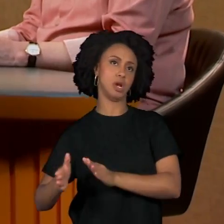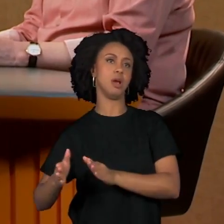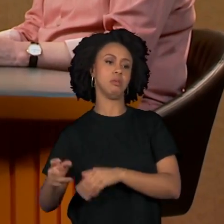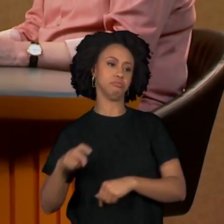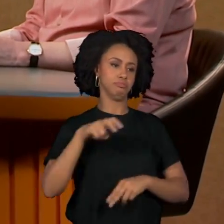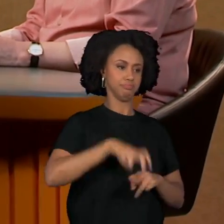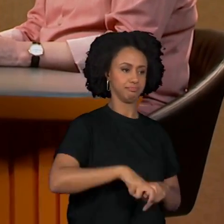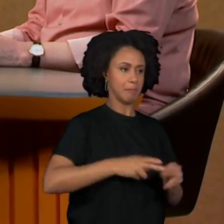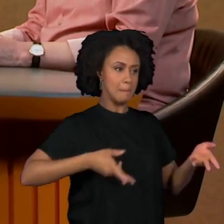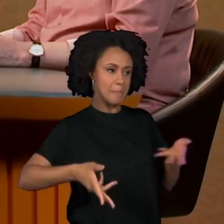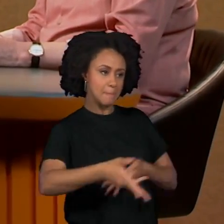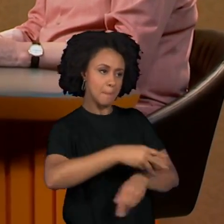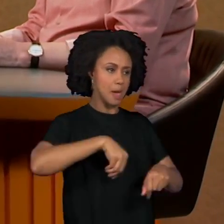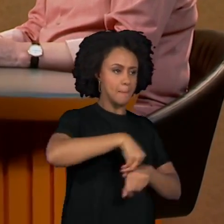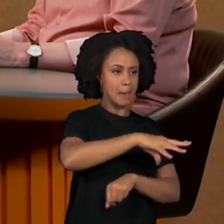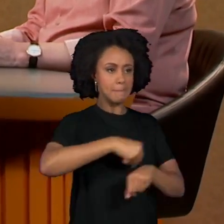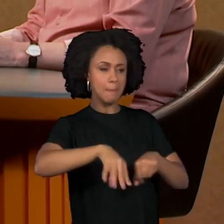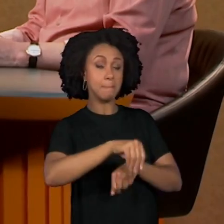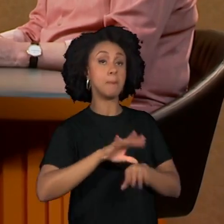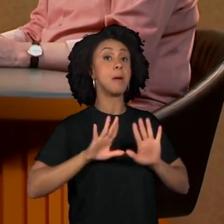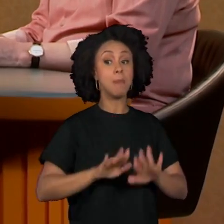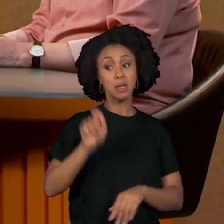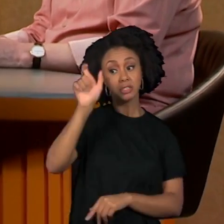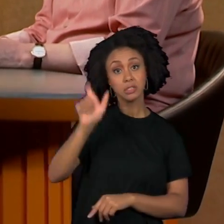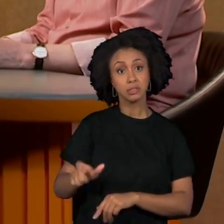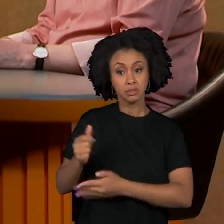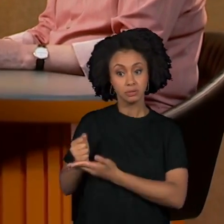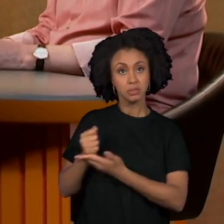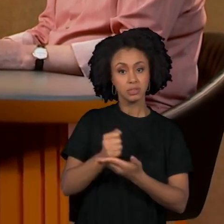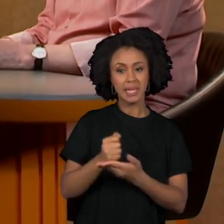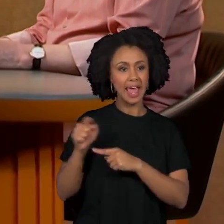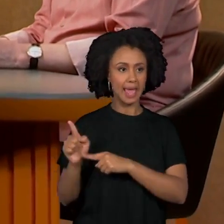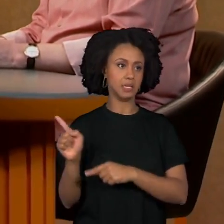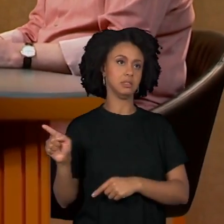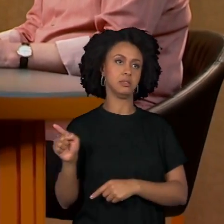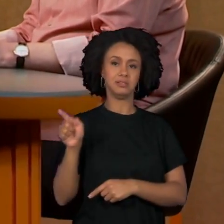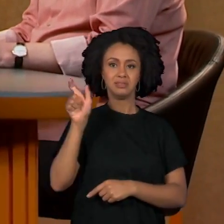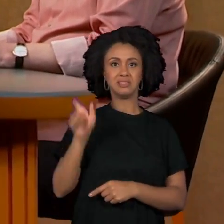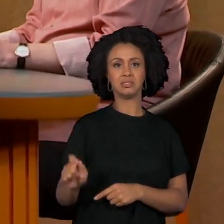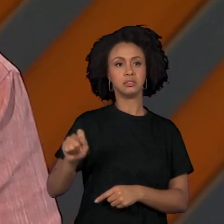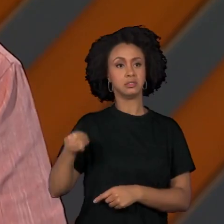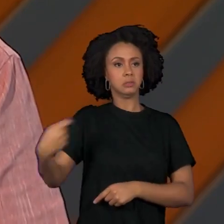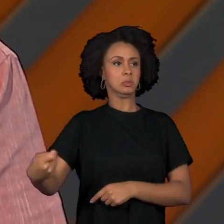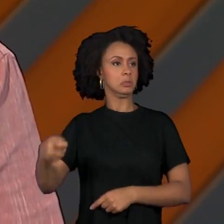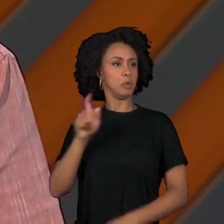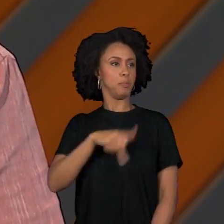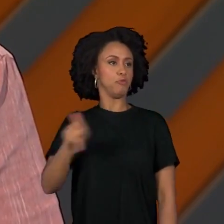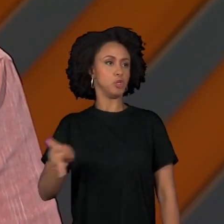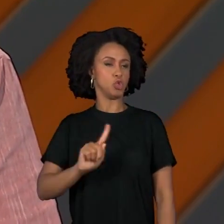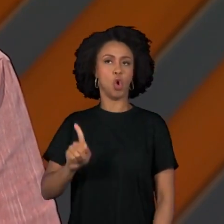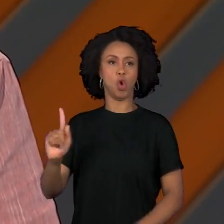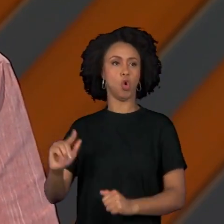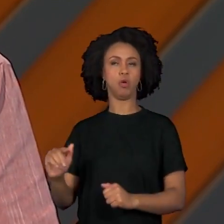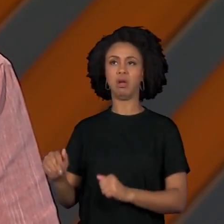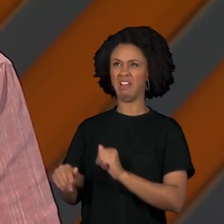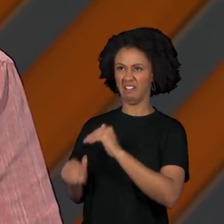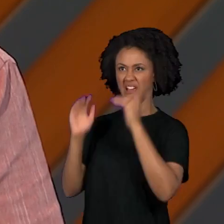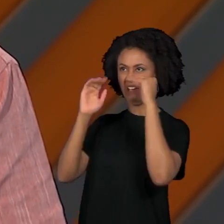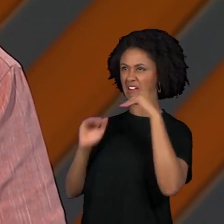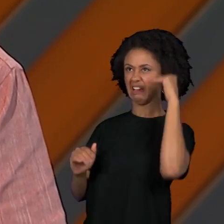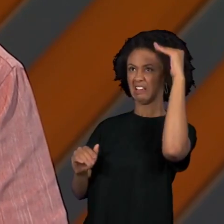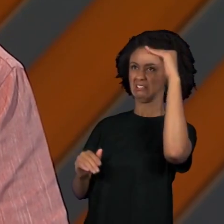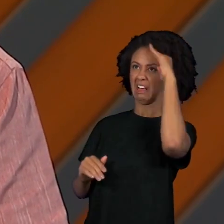Agora, existia um cuidado dessas pessoas não estarem ali como professores. Acadêmicos. Sim, etc.